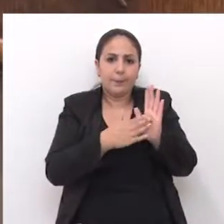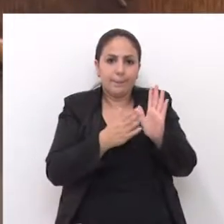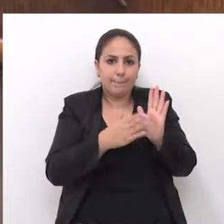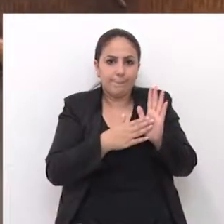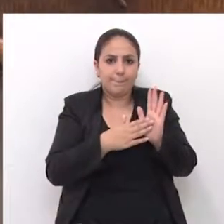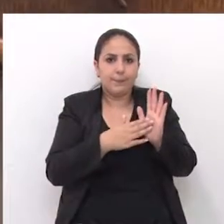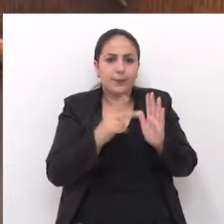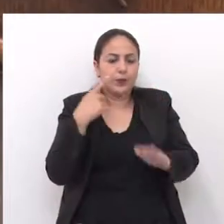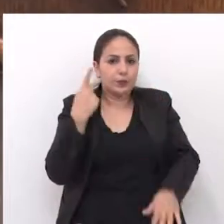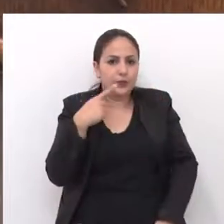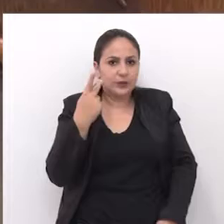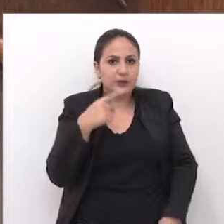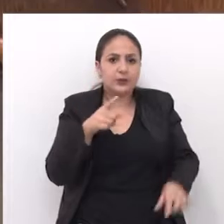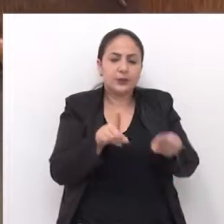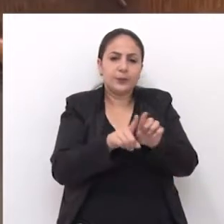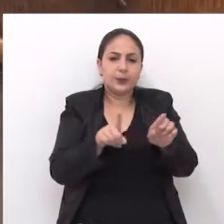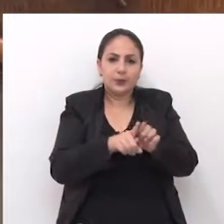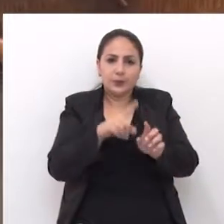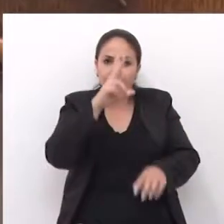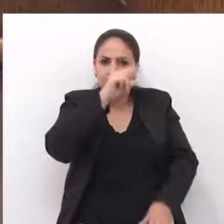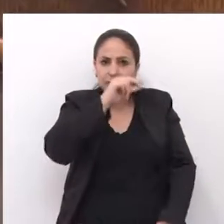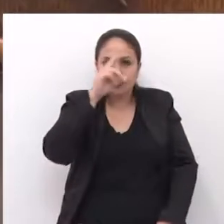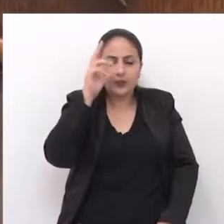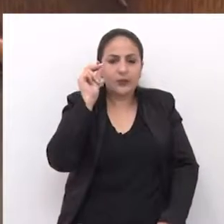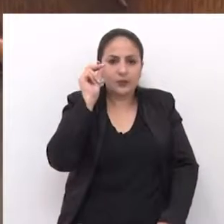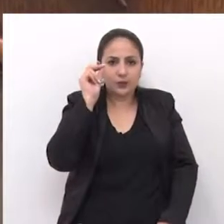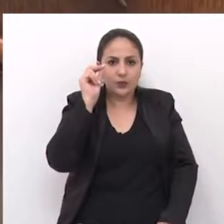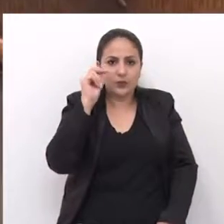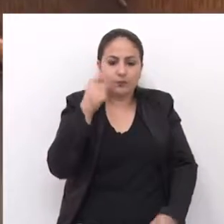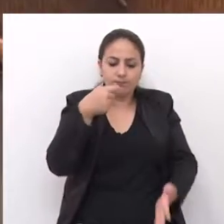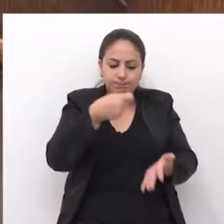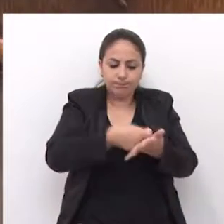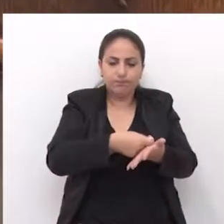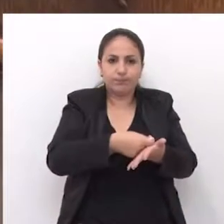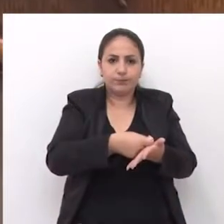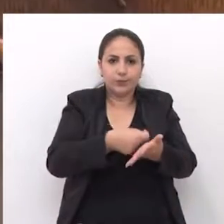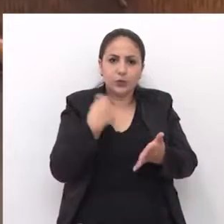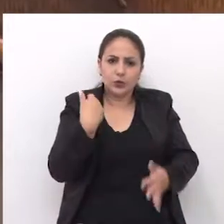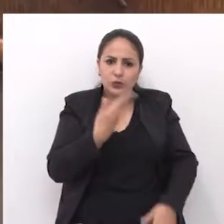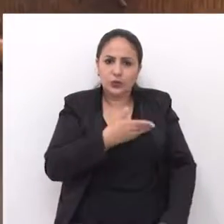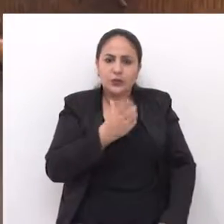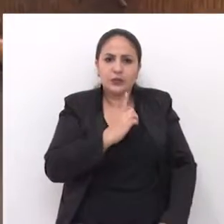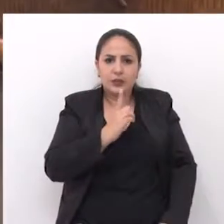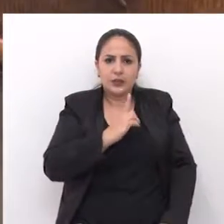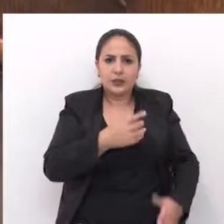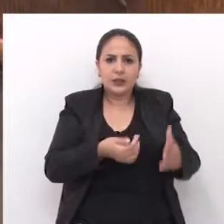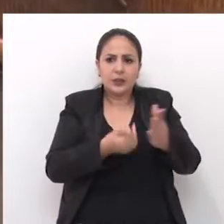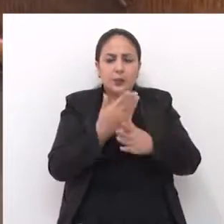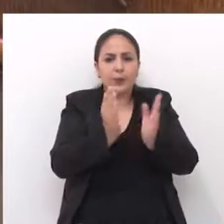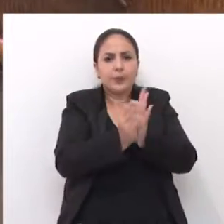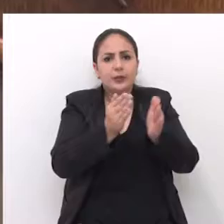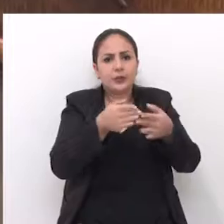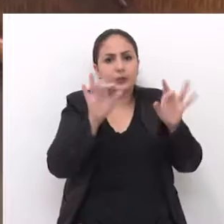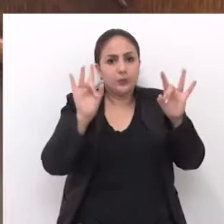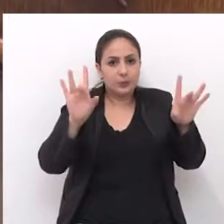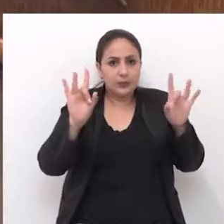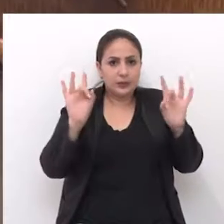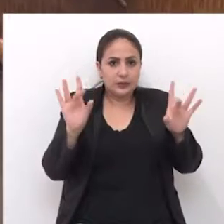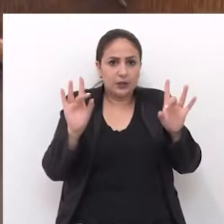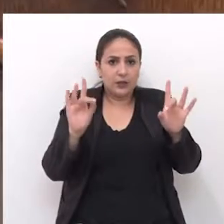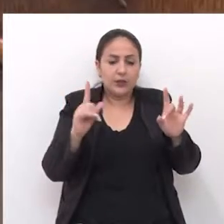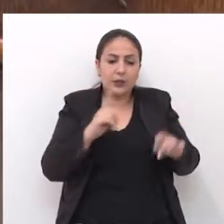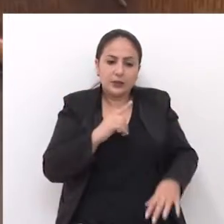alteração proposta tanto pelos vereadores quanto pelo senhor prefeito, obrigatoriamente nós temos que formar uma